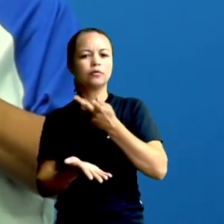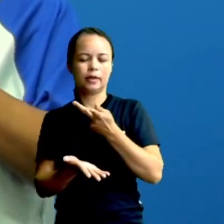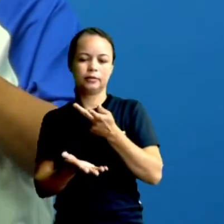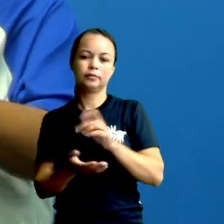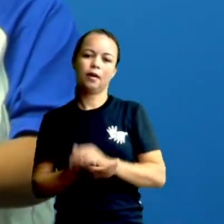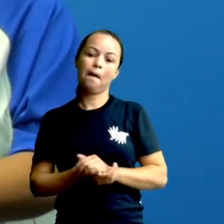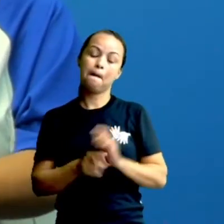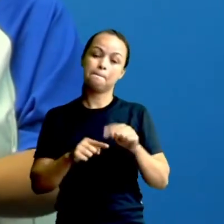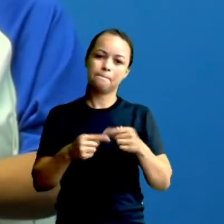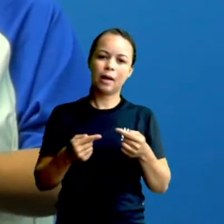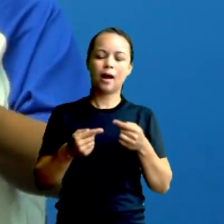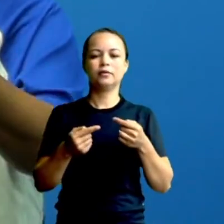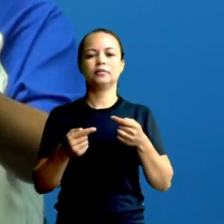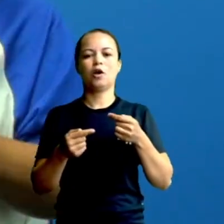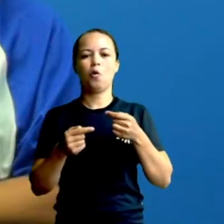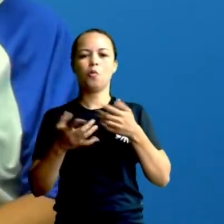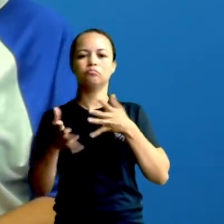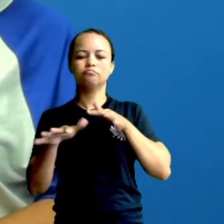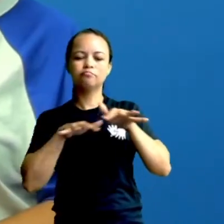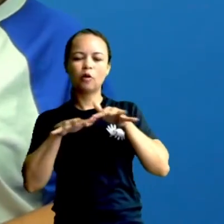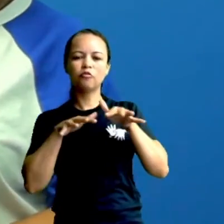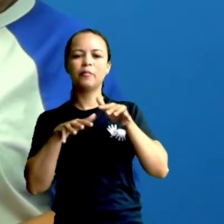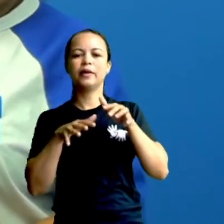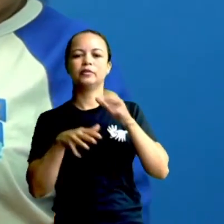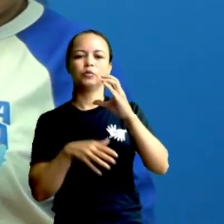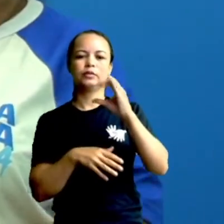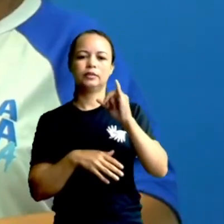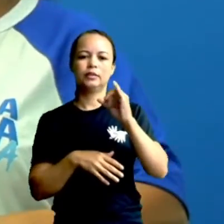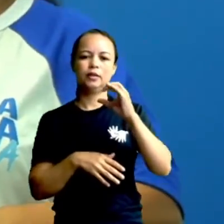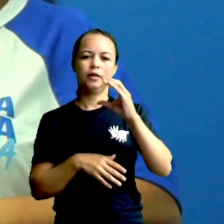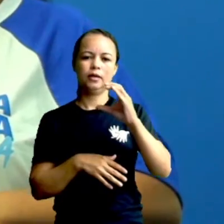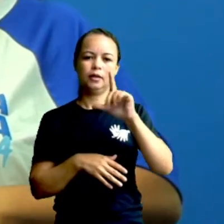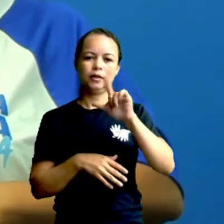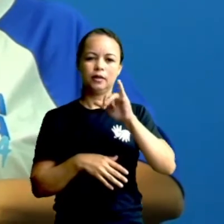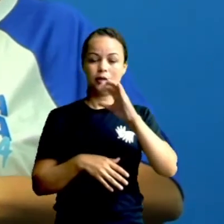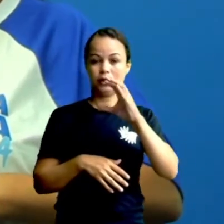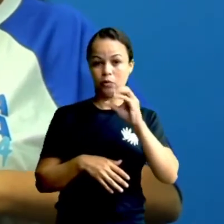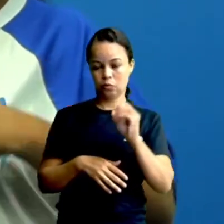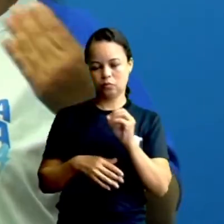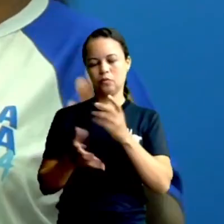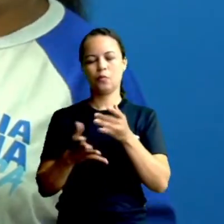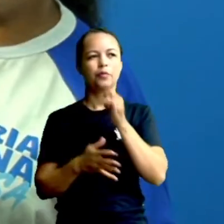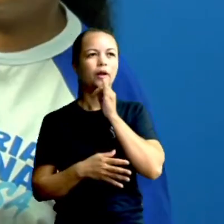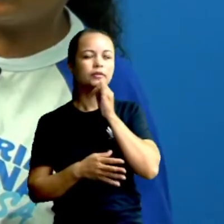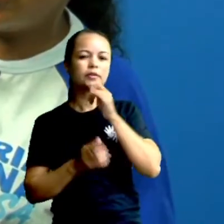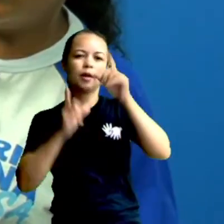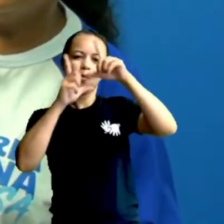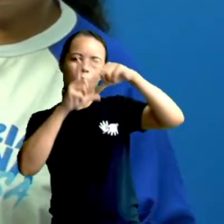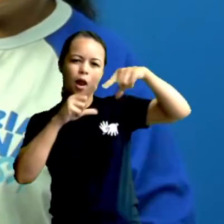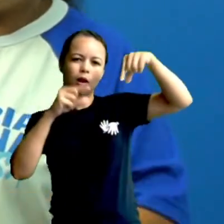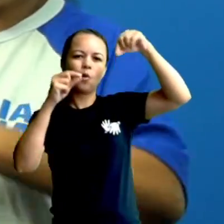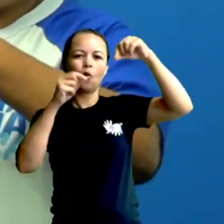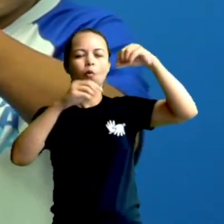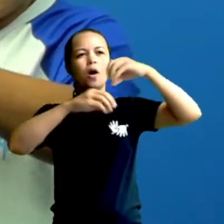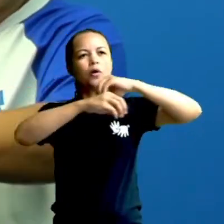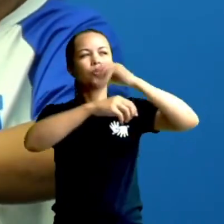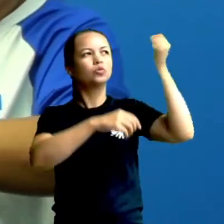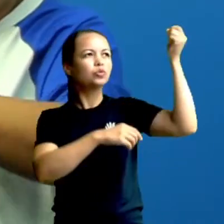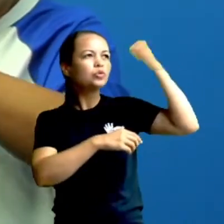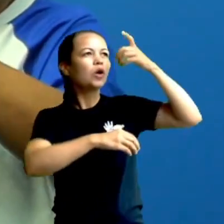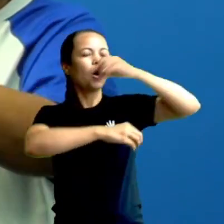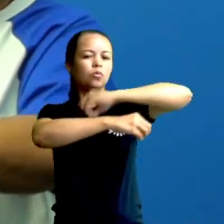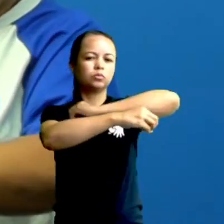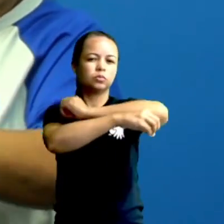são movimentos cíclicos, como as fases da Lua, por exemplo, como o nascer do Sol e o pôr do Sol, que